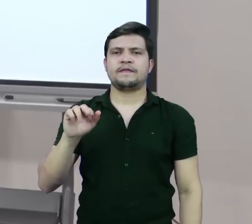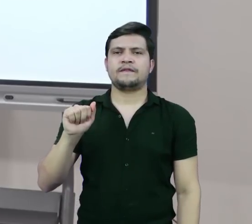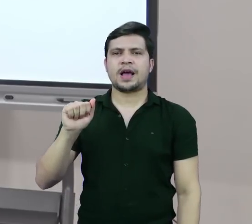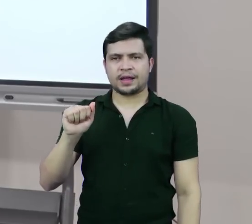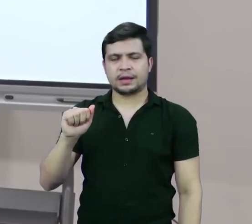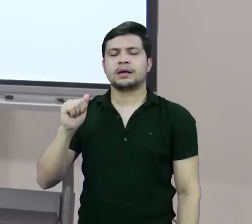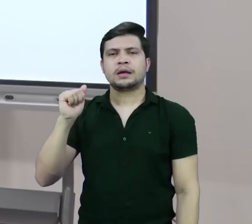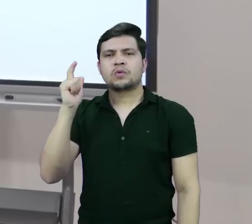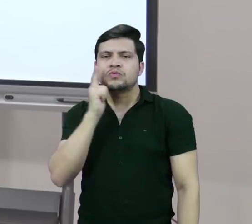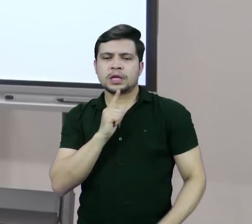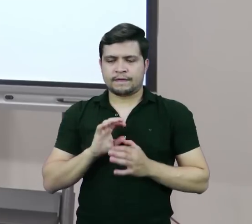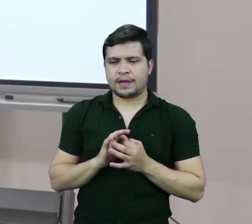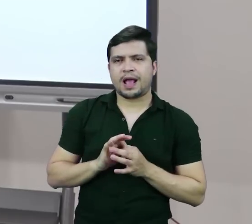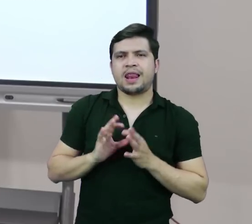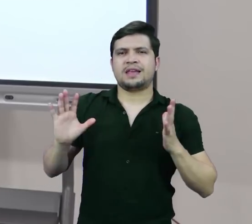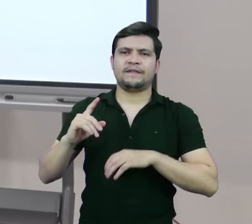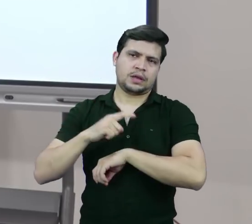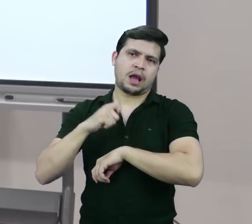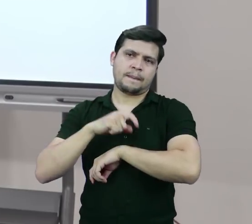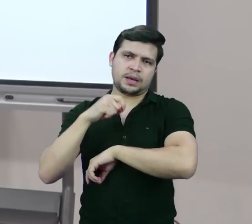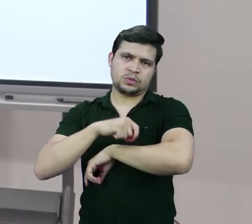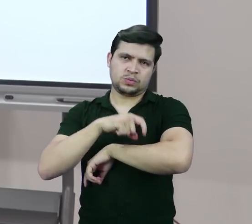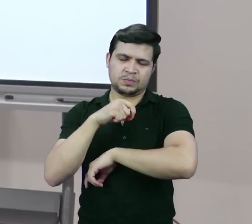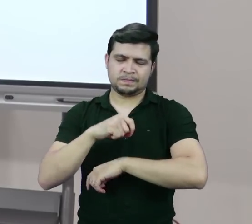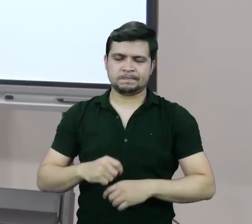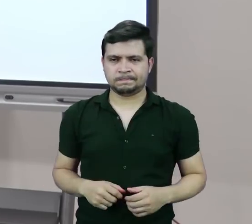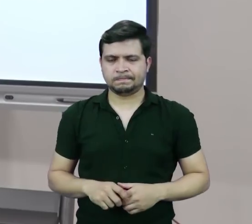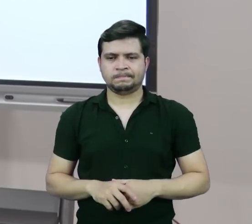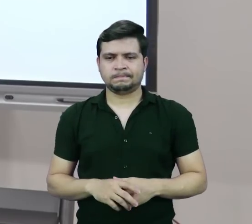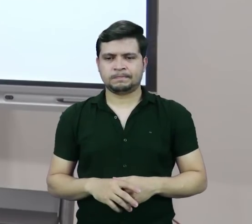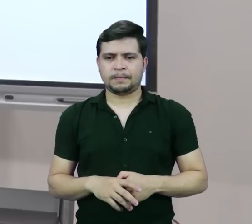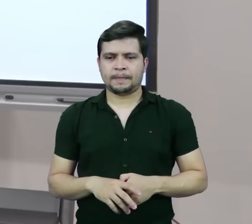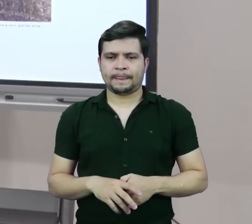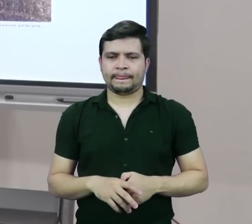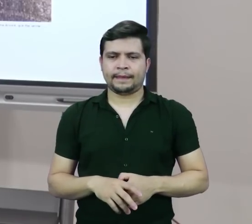consegue ficar sem esses parasitas chatinhos.